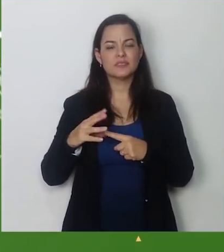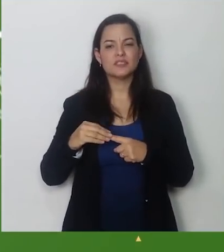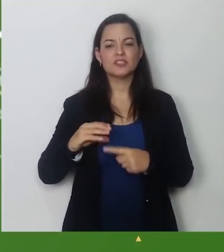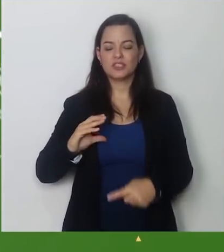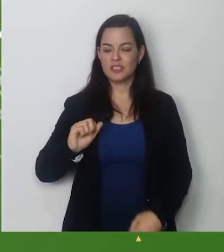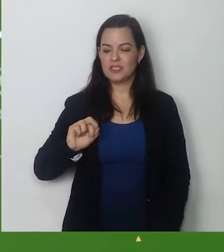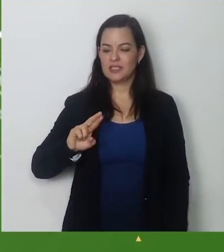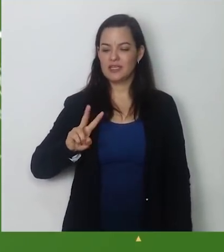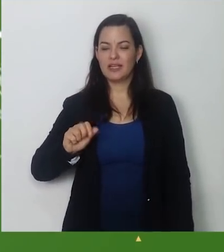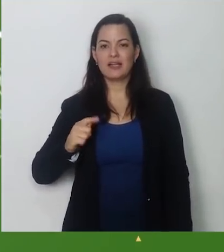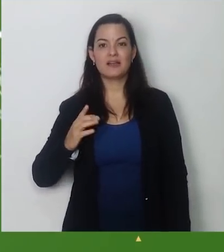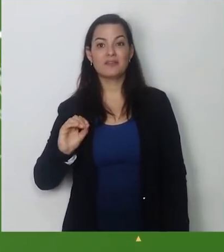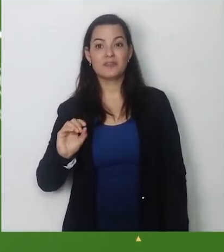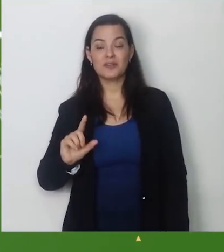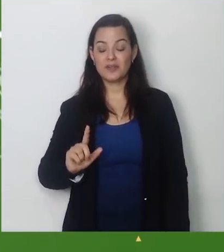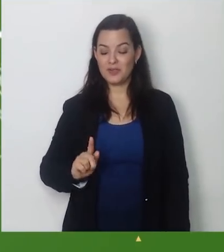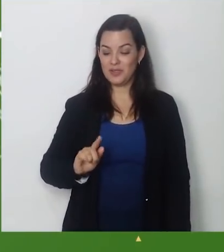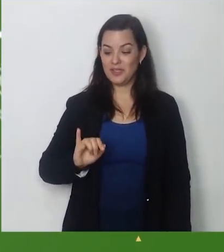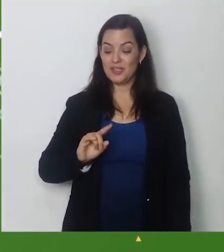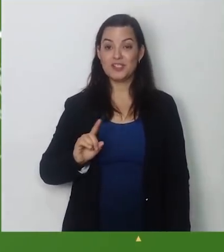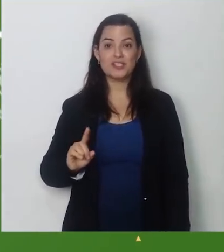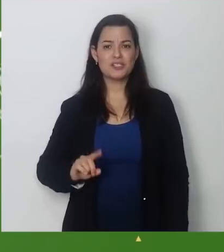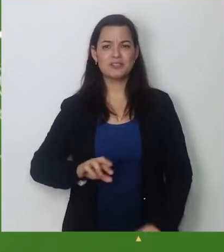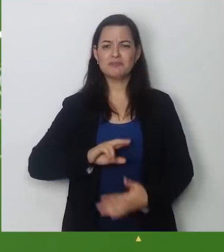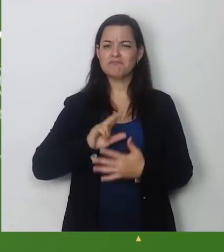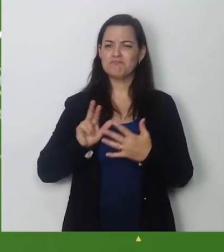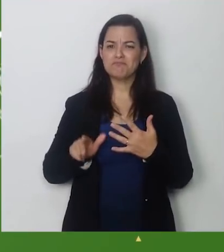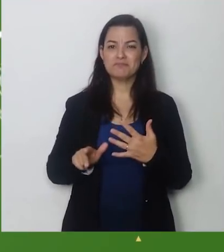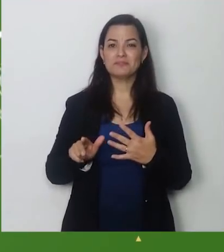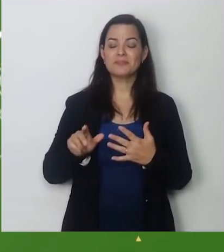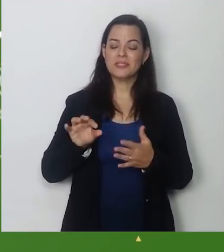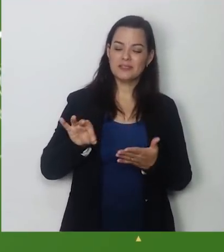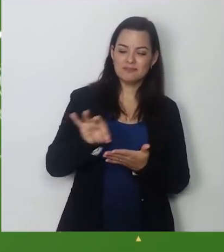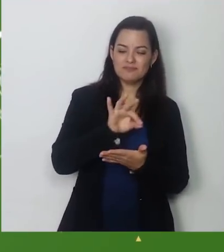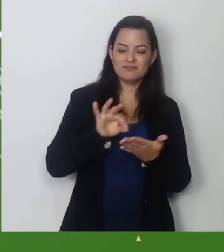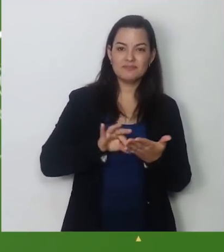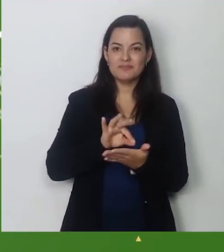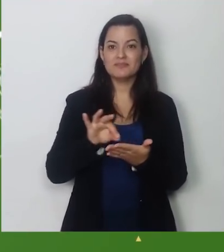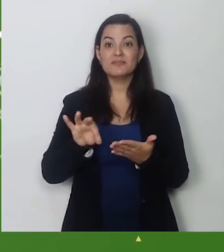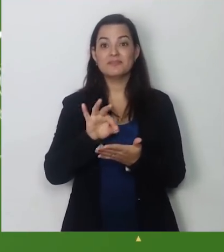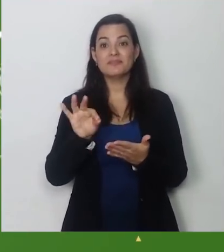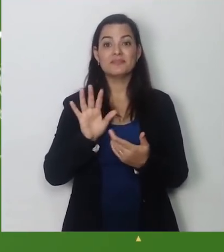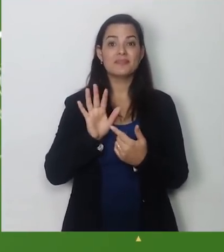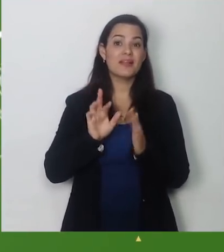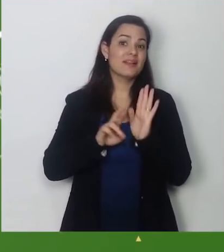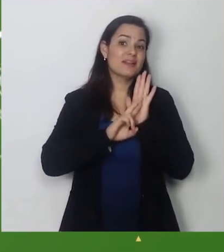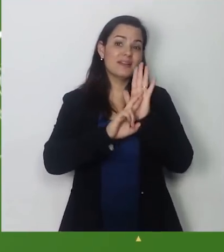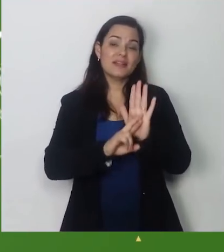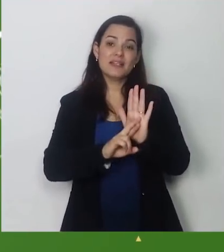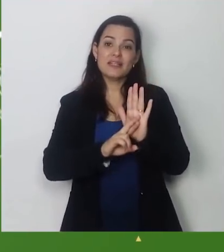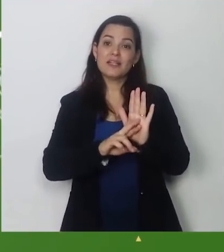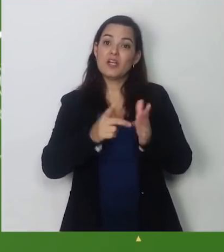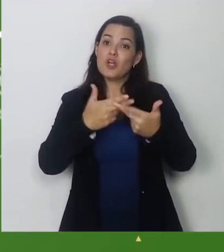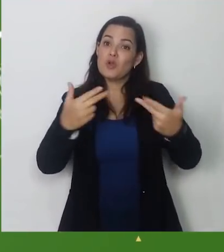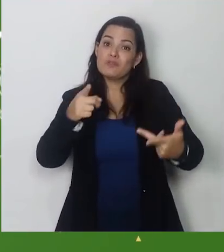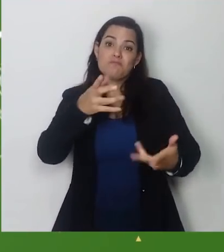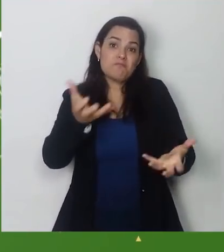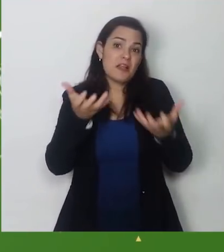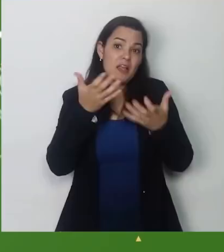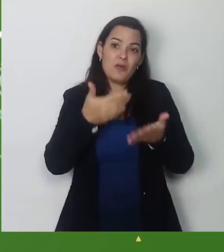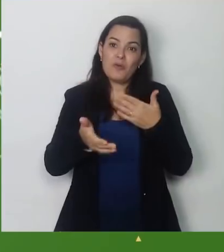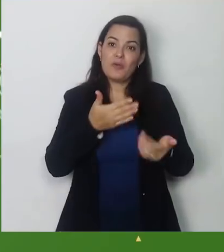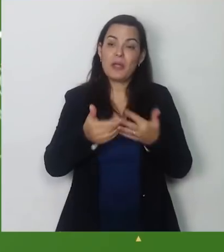giz, e vai representando aí o que você quiser, tendo uma outra imagem como referência ou